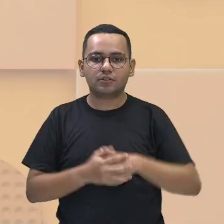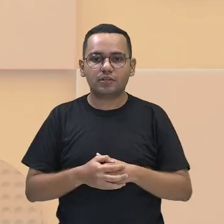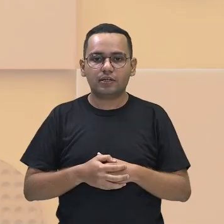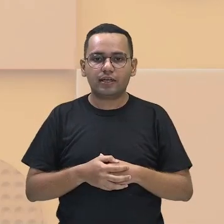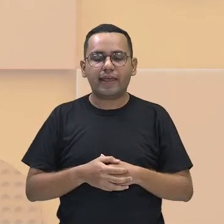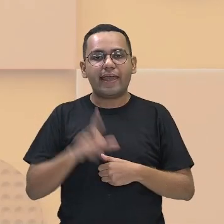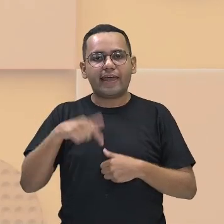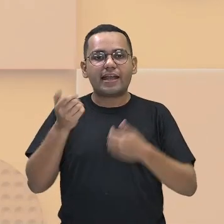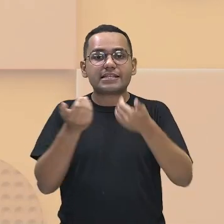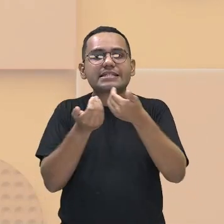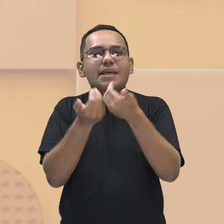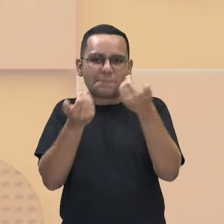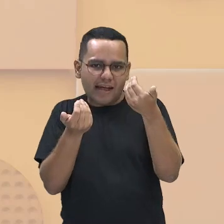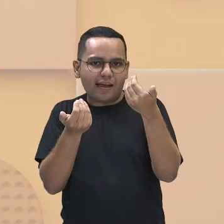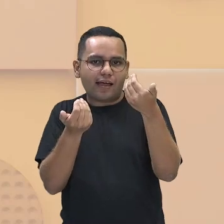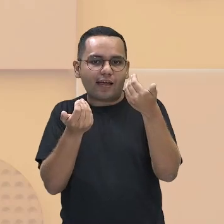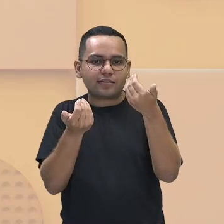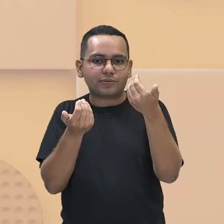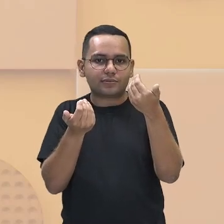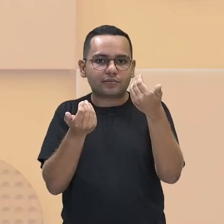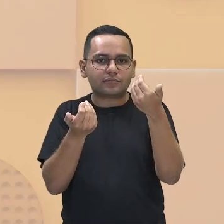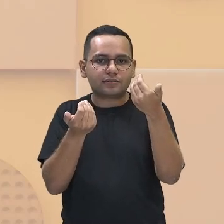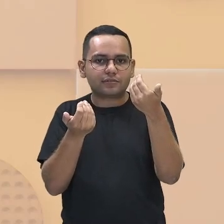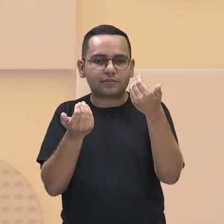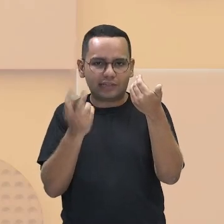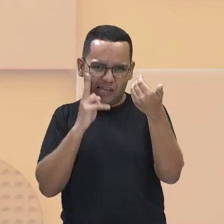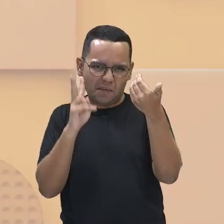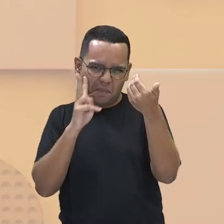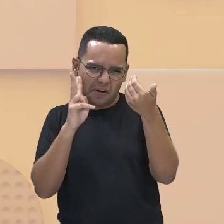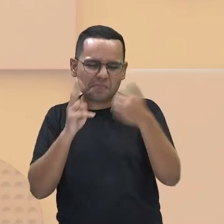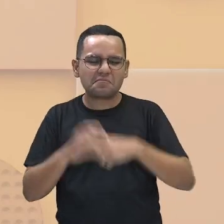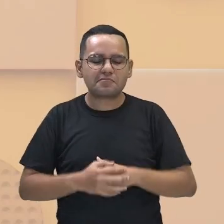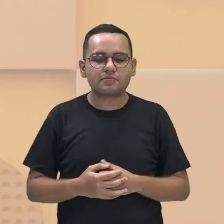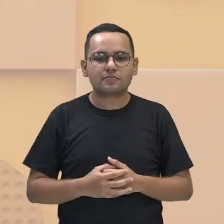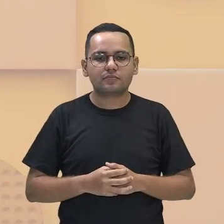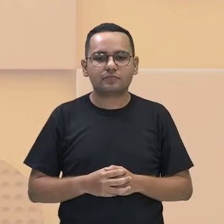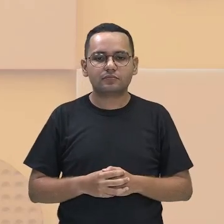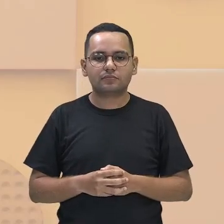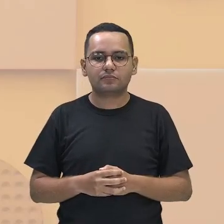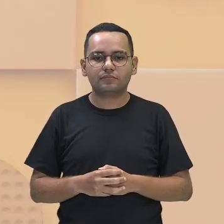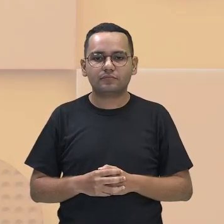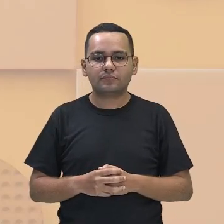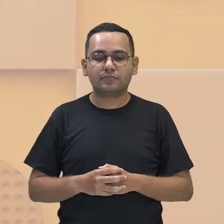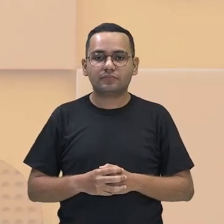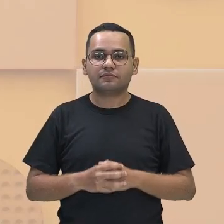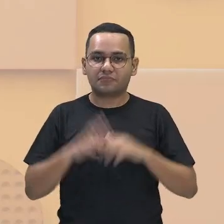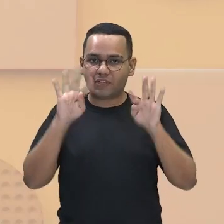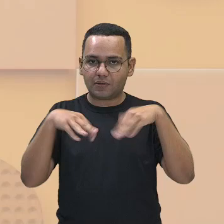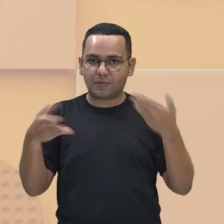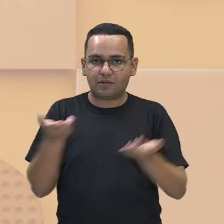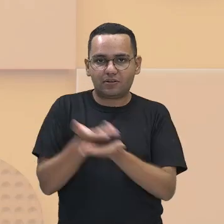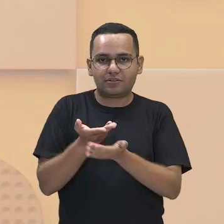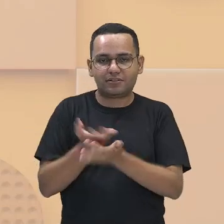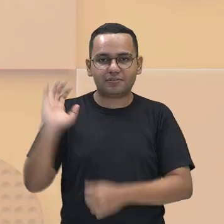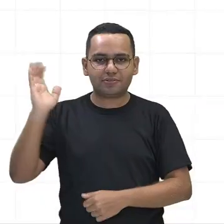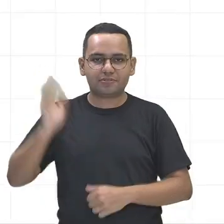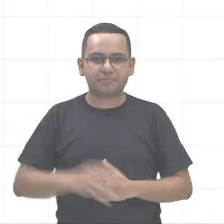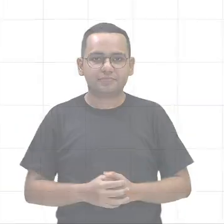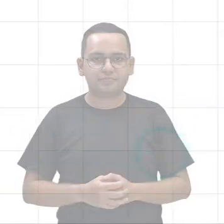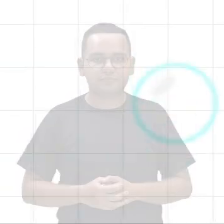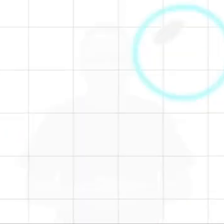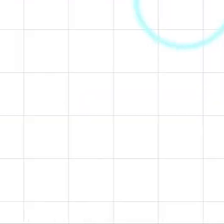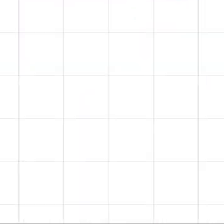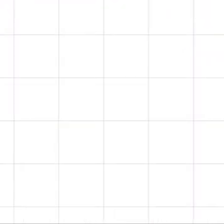que nós conhecemos hoje como o território brasileiro, como o Estado do Brasil. Então esta foi a nossa aula e até a próxima.